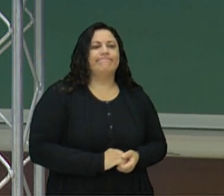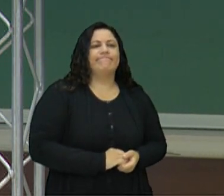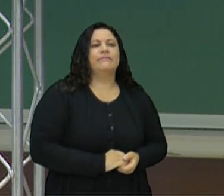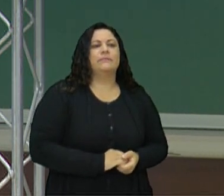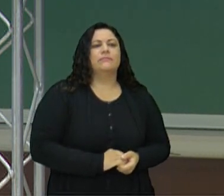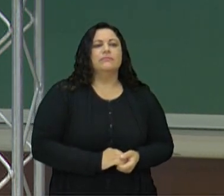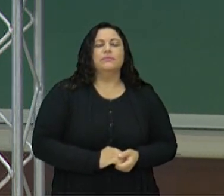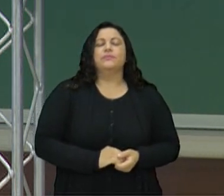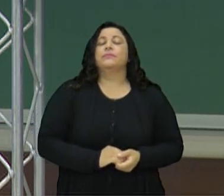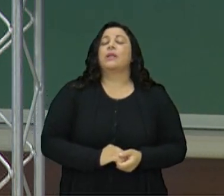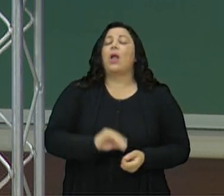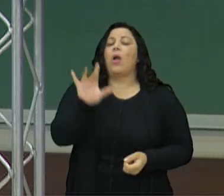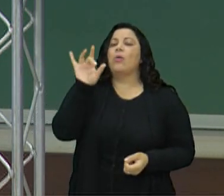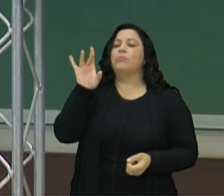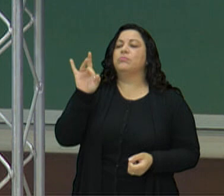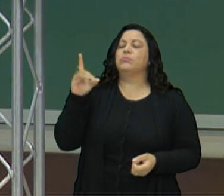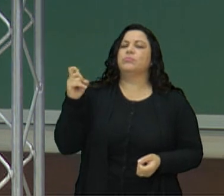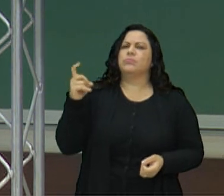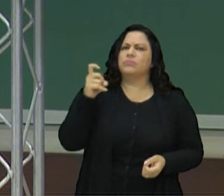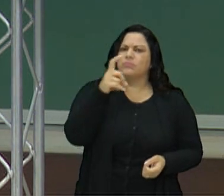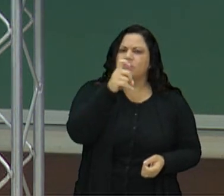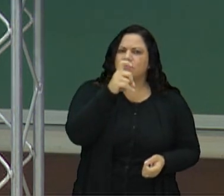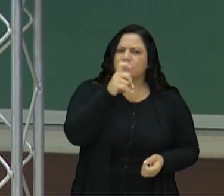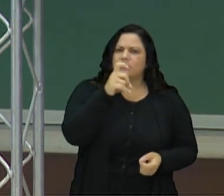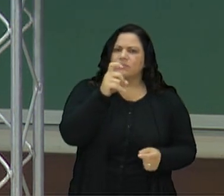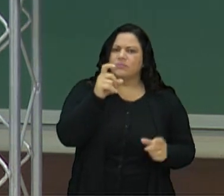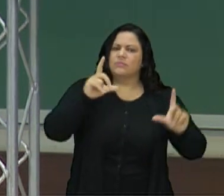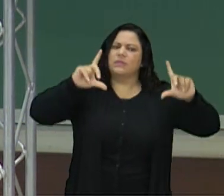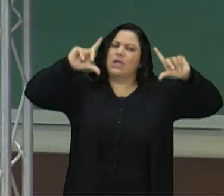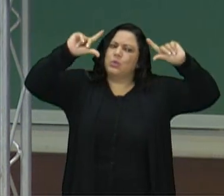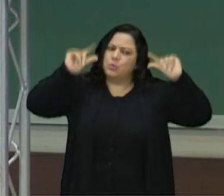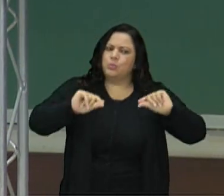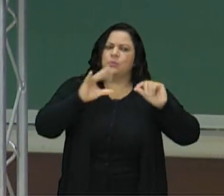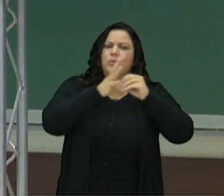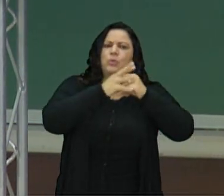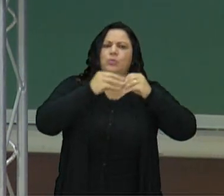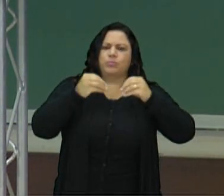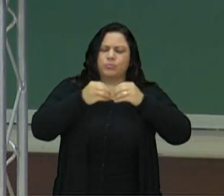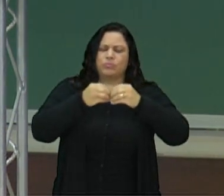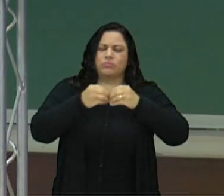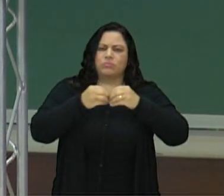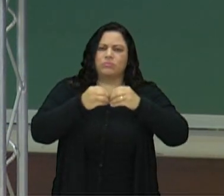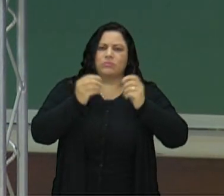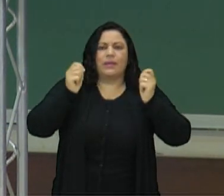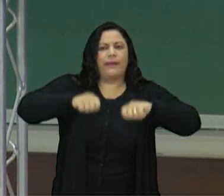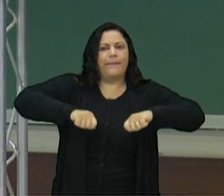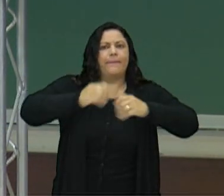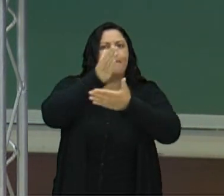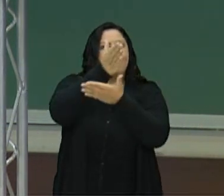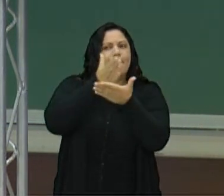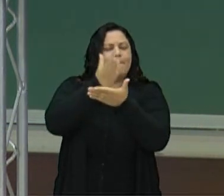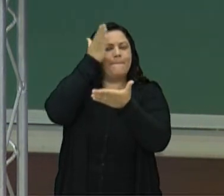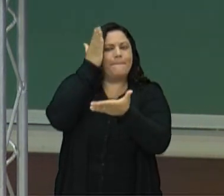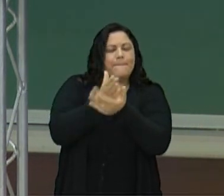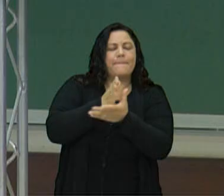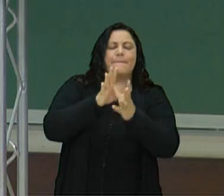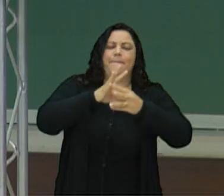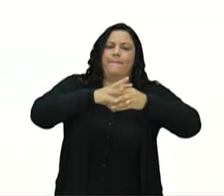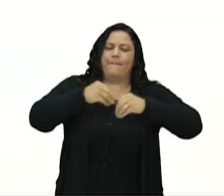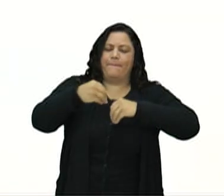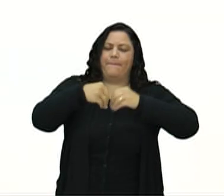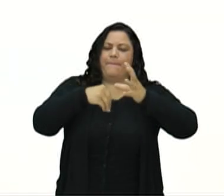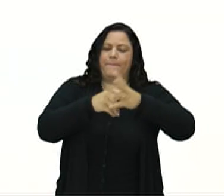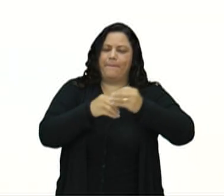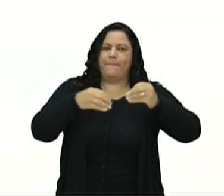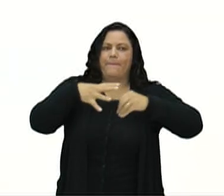produzir espermatozoides, tem que diminuir a quantidade de cromossomos, meiose. A mulher, para produzir óvulos, diminui a quantidade de cromossomos,